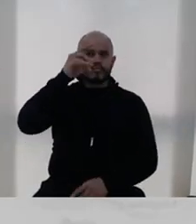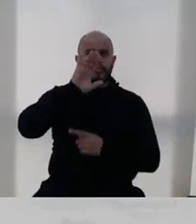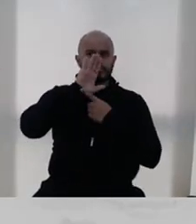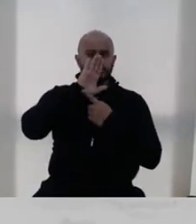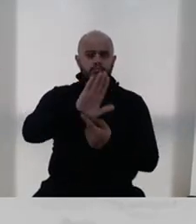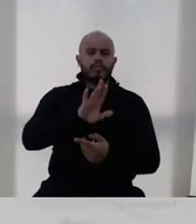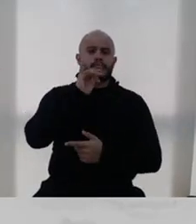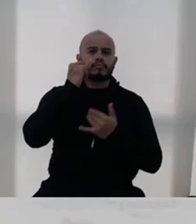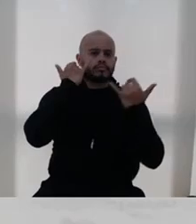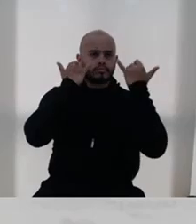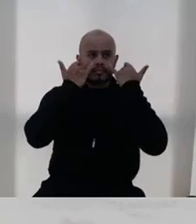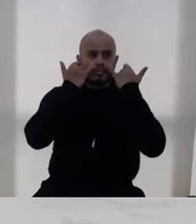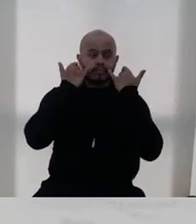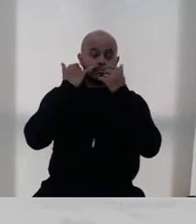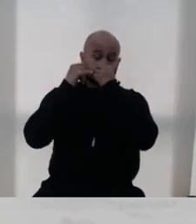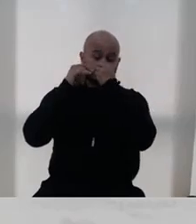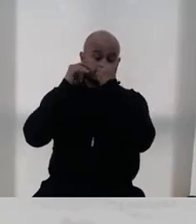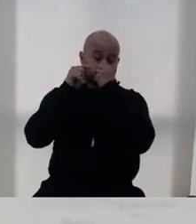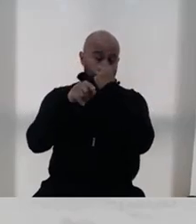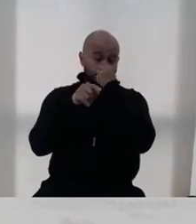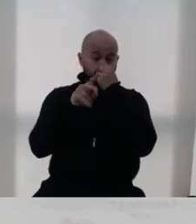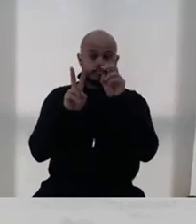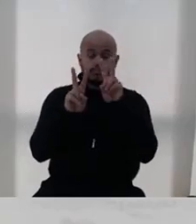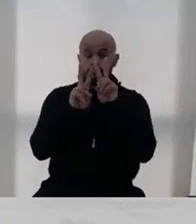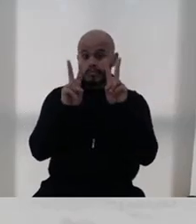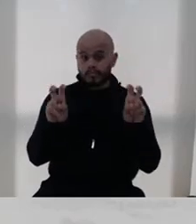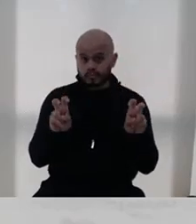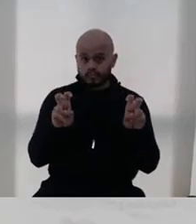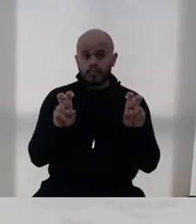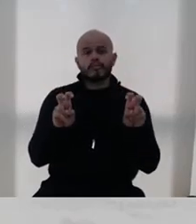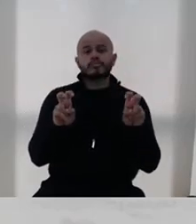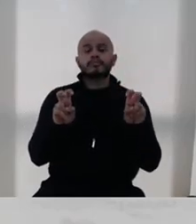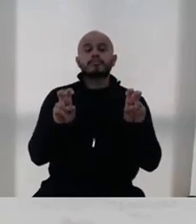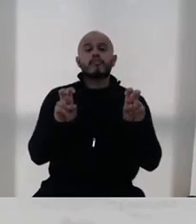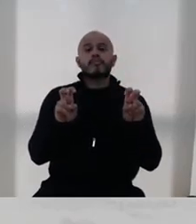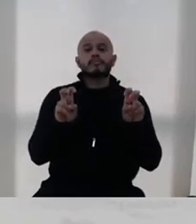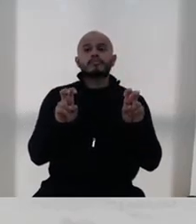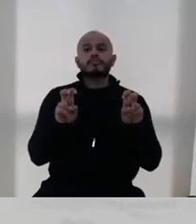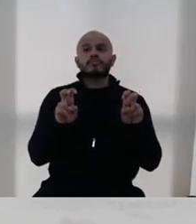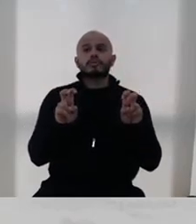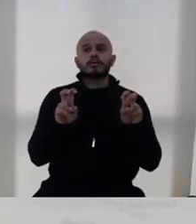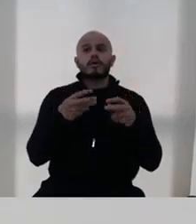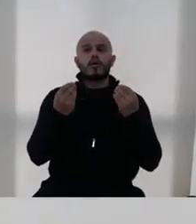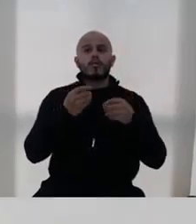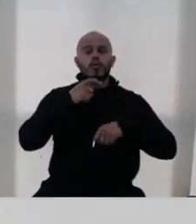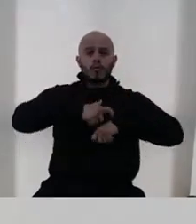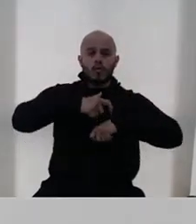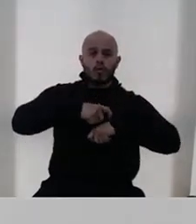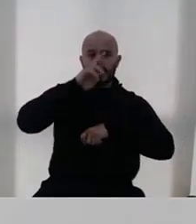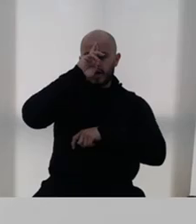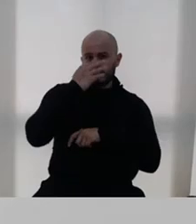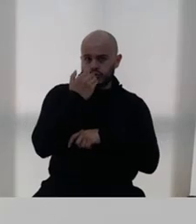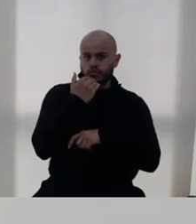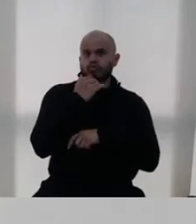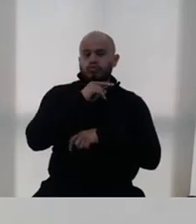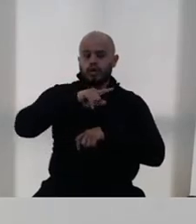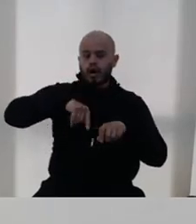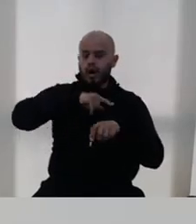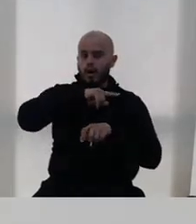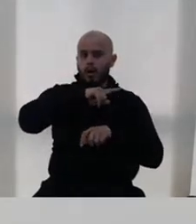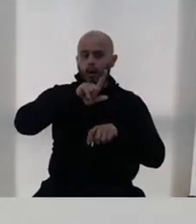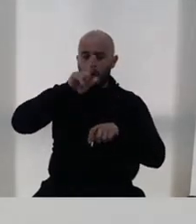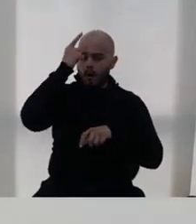Excelência de que esse pleito da Associação dos Servidores, quanto à hora do almoço, já aportou a assessoria jurídica da Defensoria